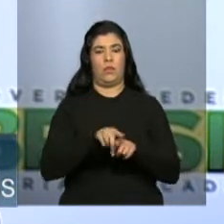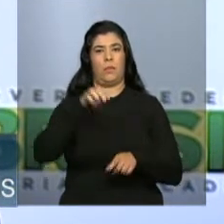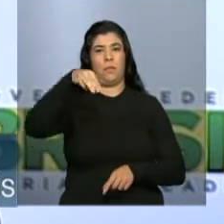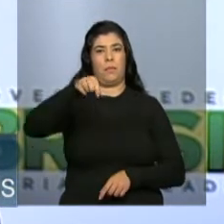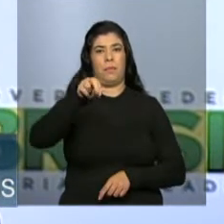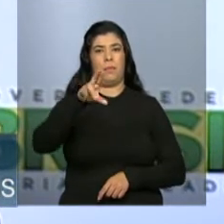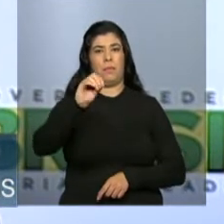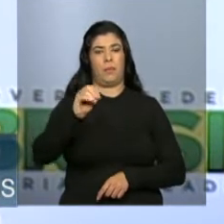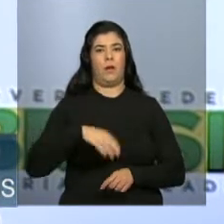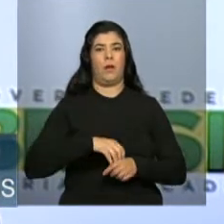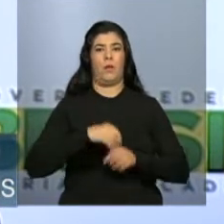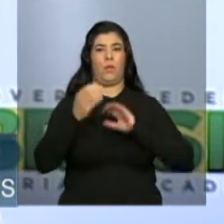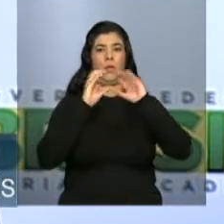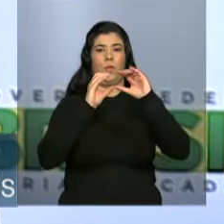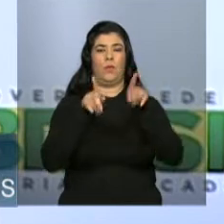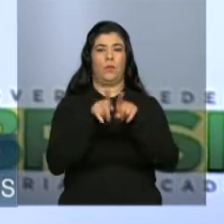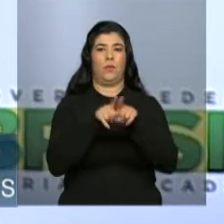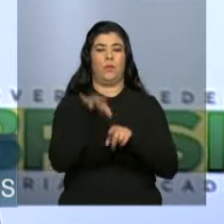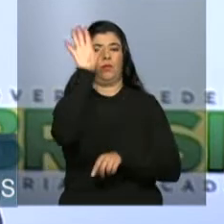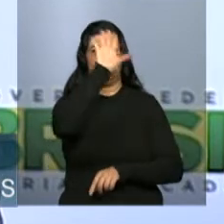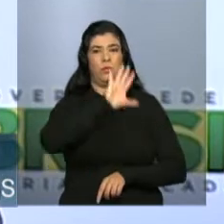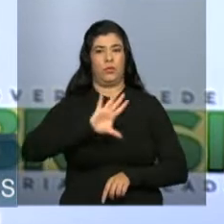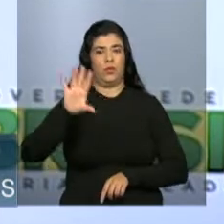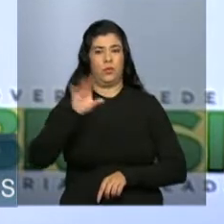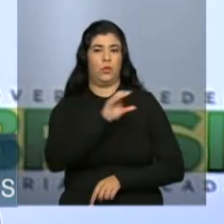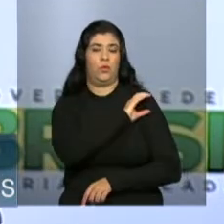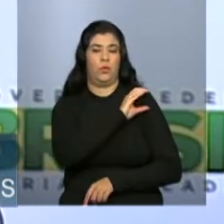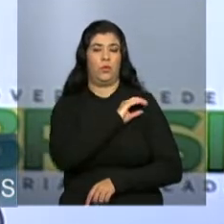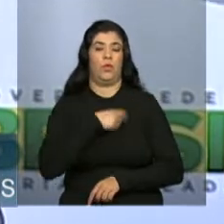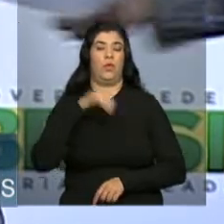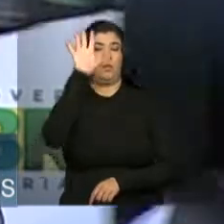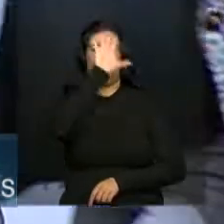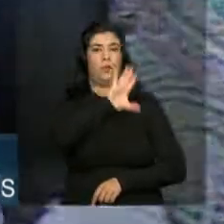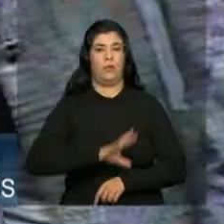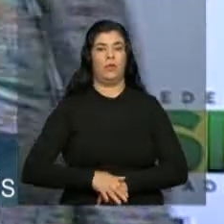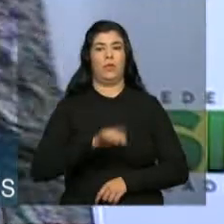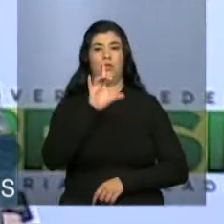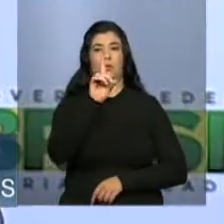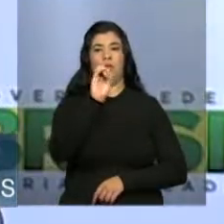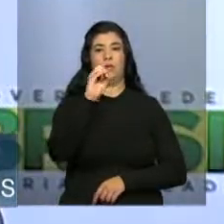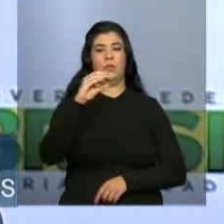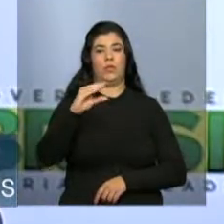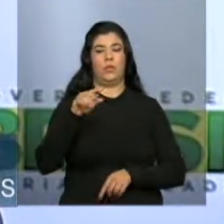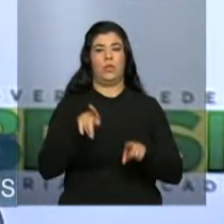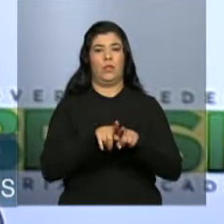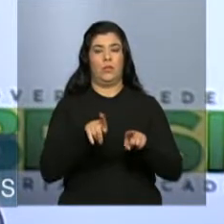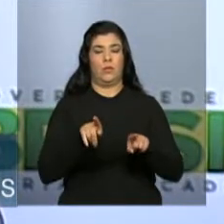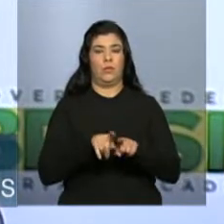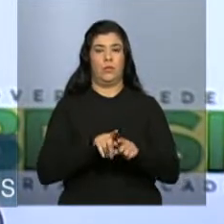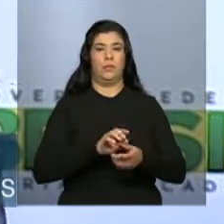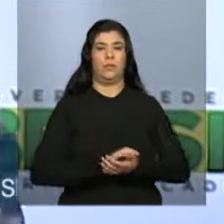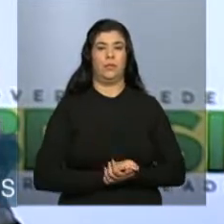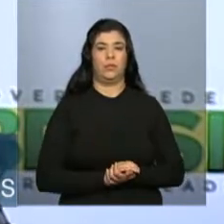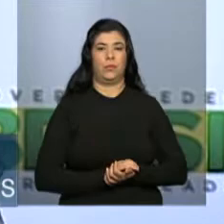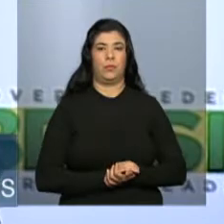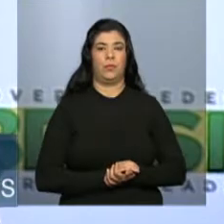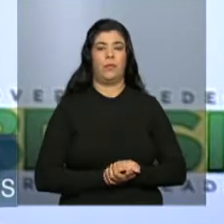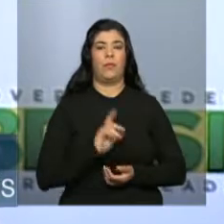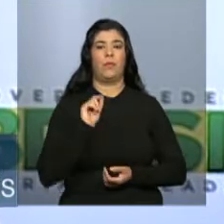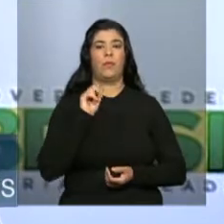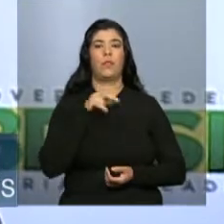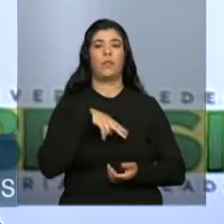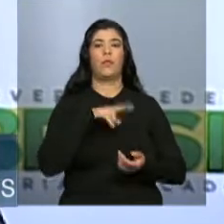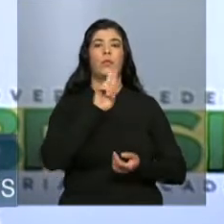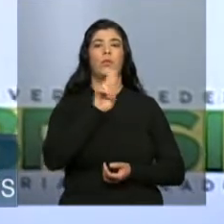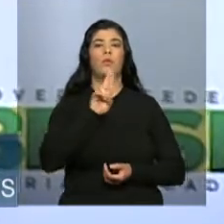que o coordenador-geral da secretaria de desenvolvimento da produção de que do tio aqui